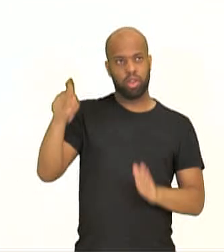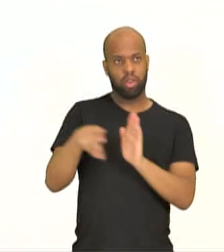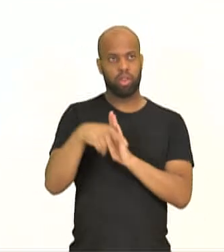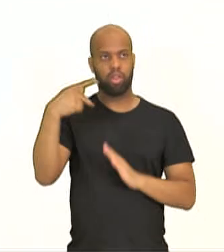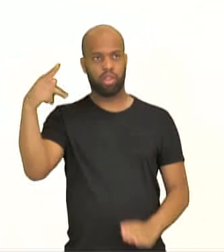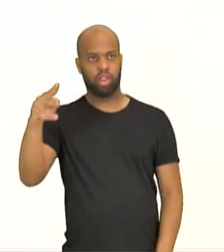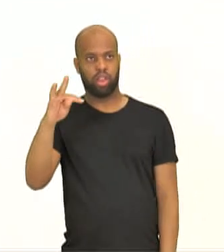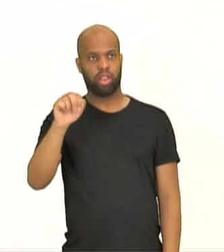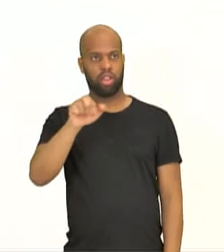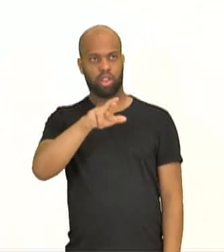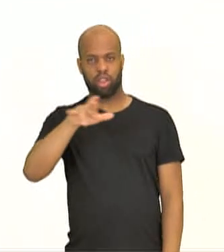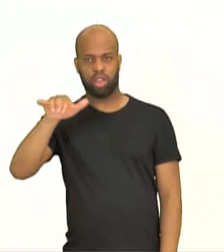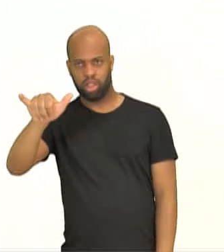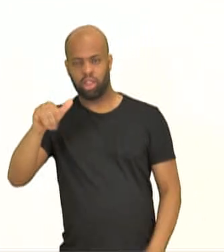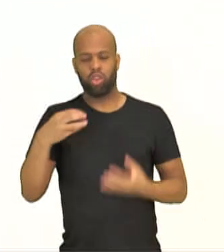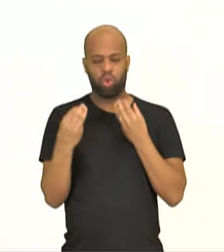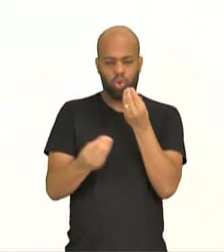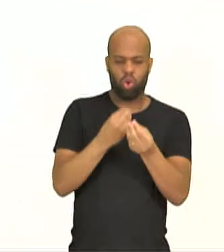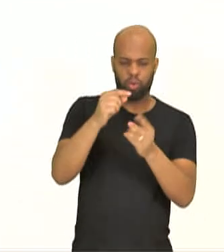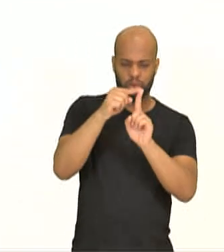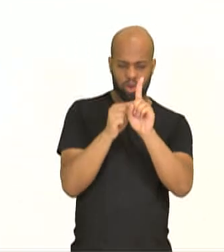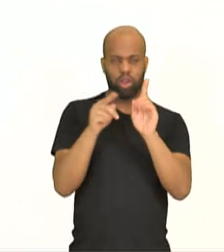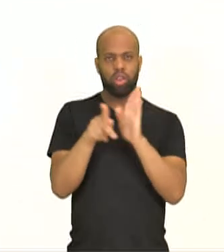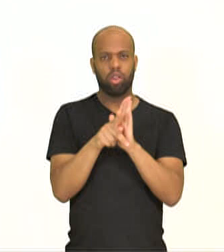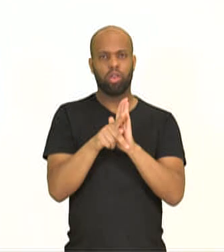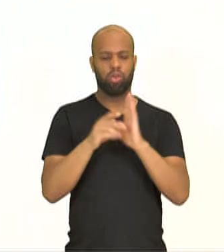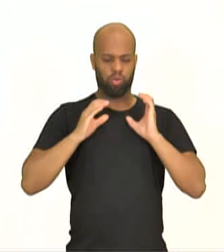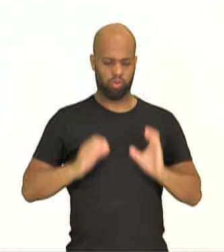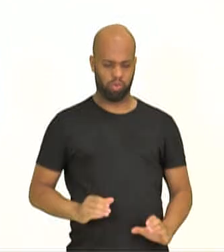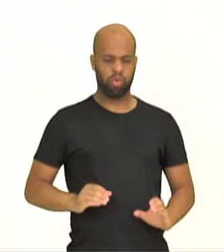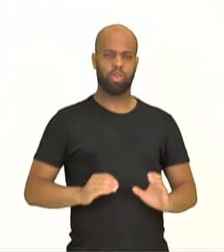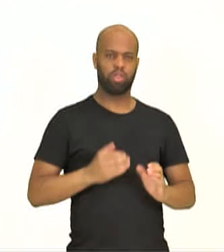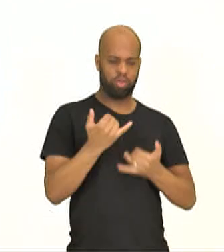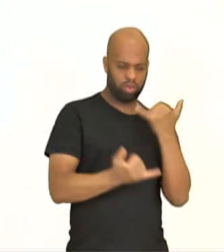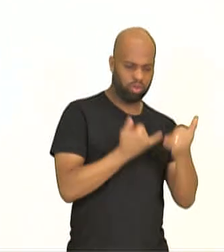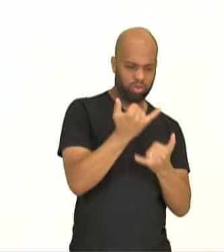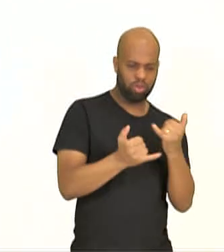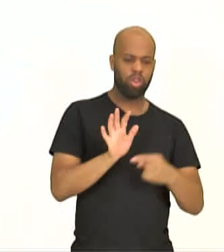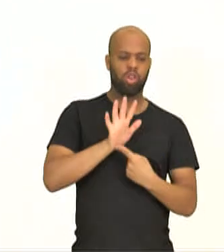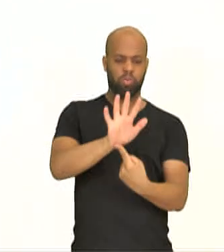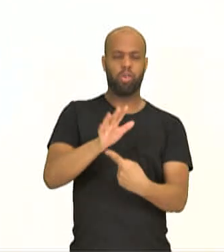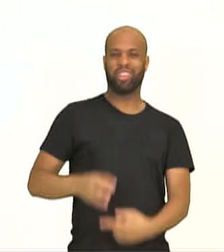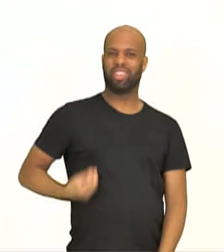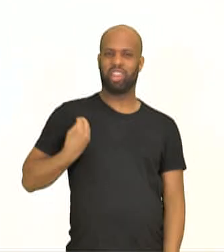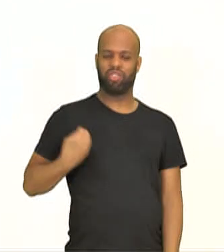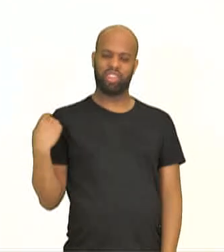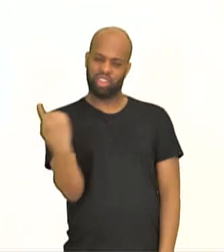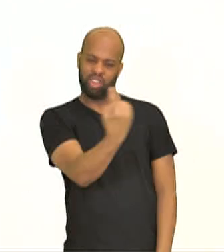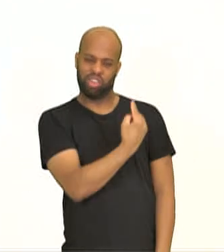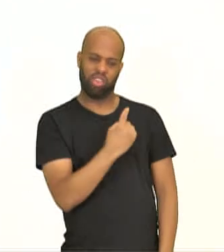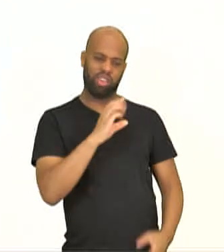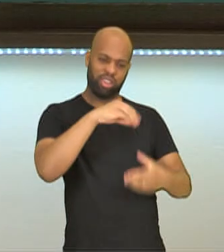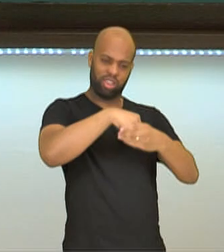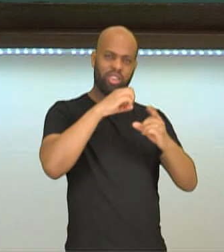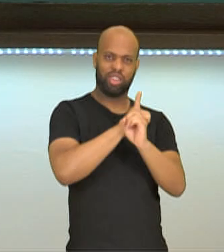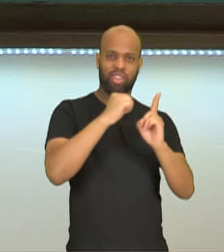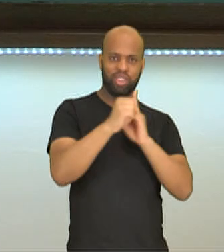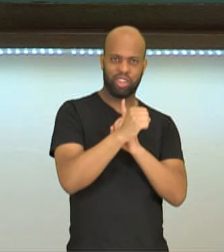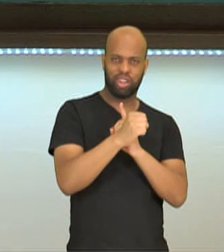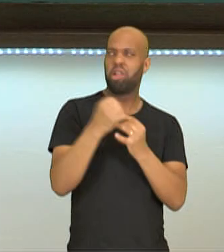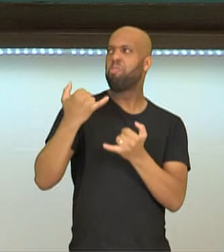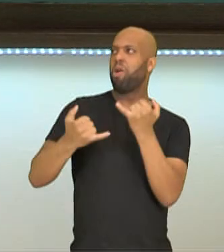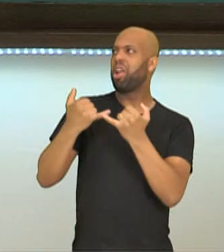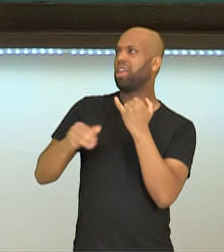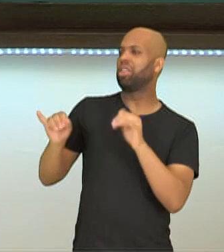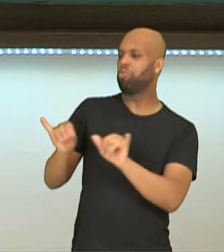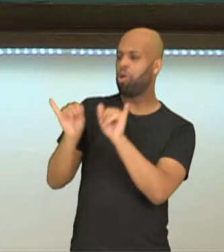Orlick? Como os tipos de comportamento nos jogos refletem nossa vida em sociedade. Parece besteira, mas não. A gente consegue